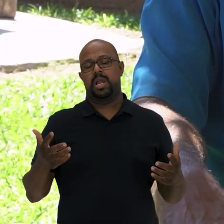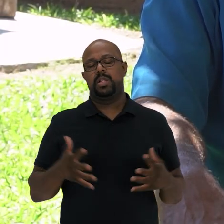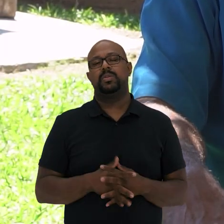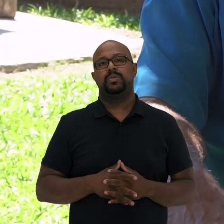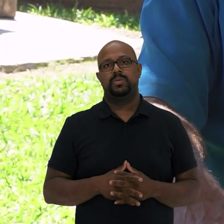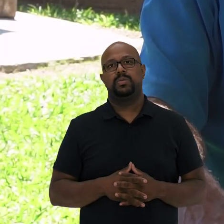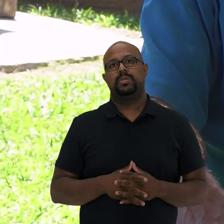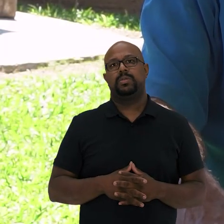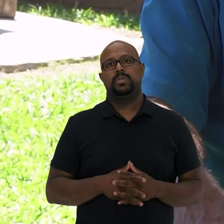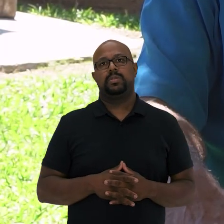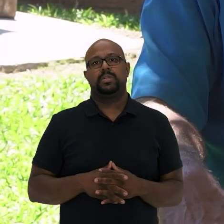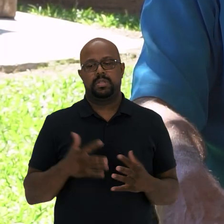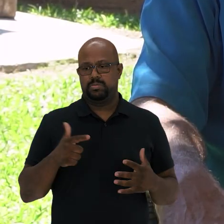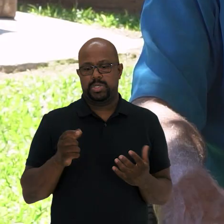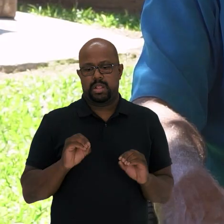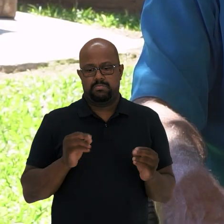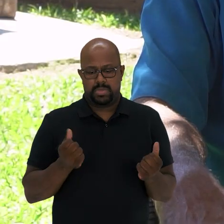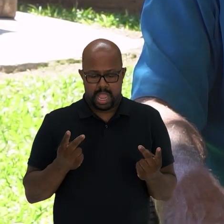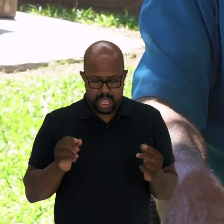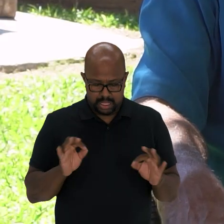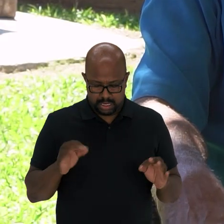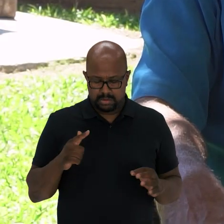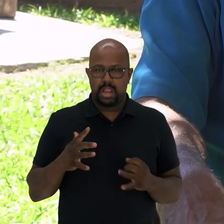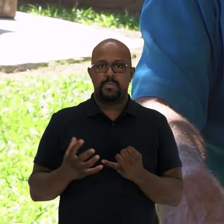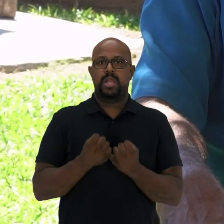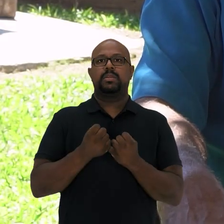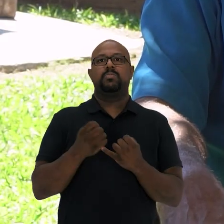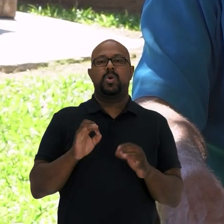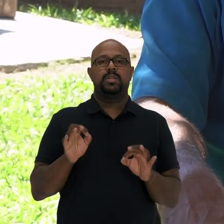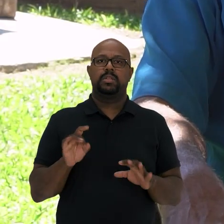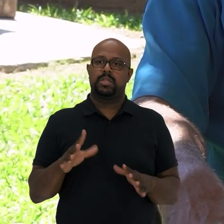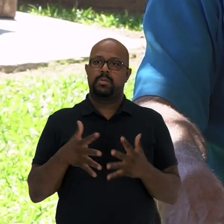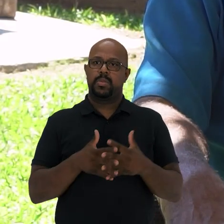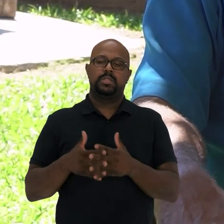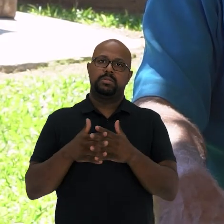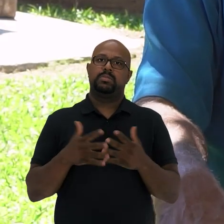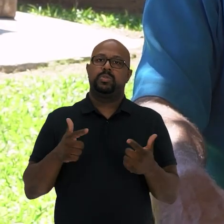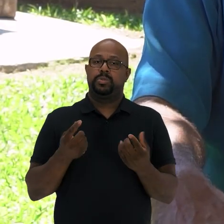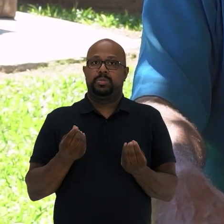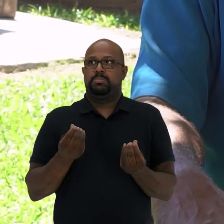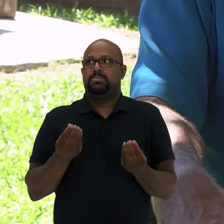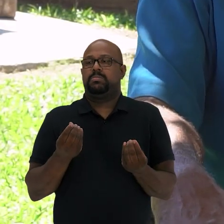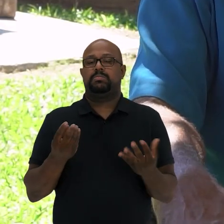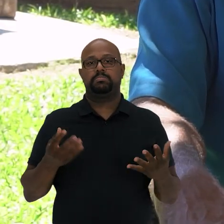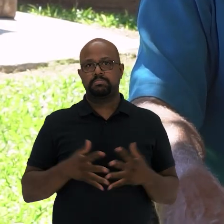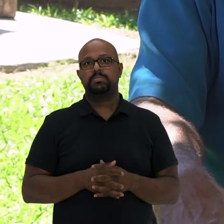trabalho. Naquele tempo eu não tinha nada. Hoje a gente tem um patrimôniozinho que era para viver sem caminhão, mas naquele tempo